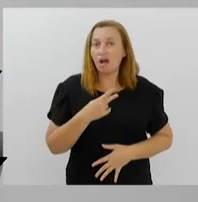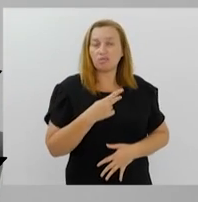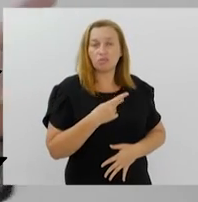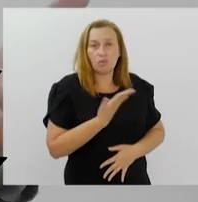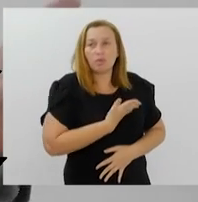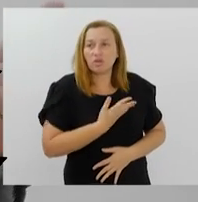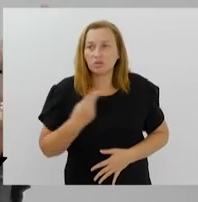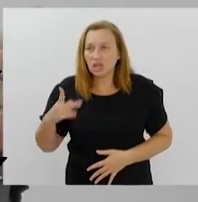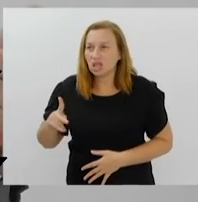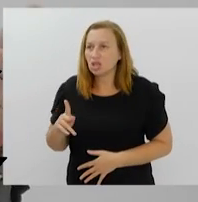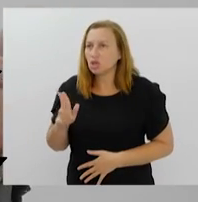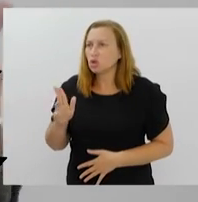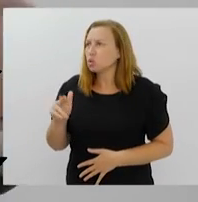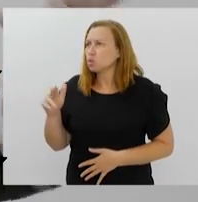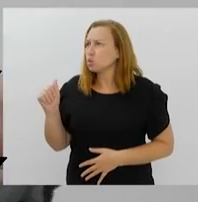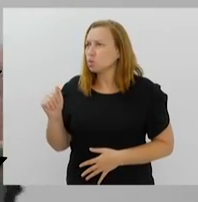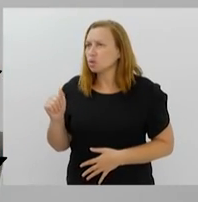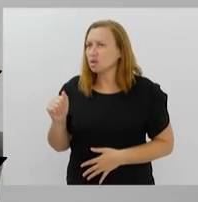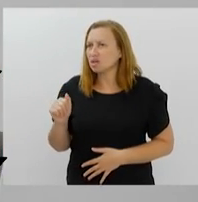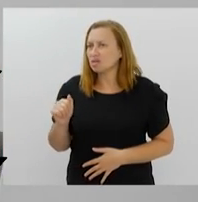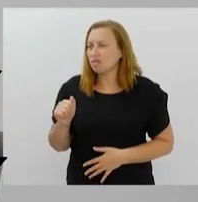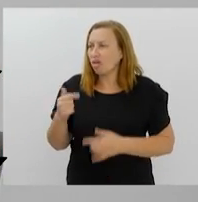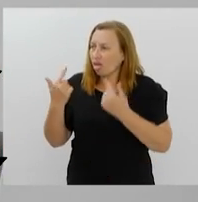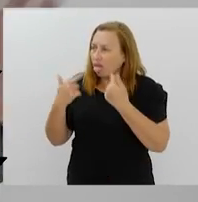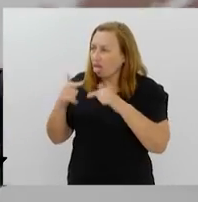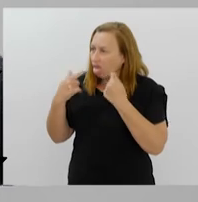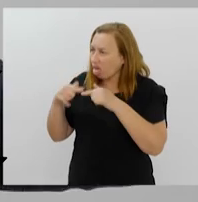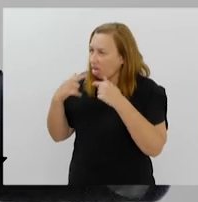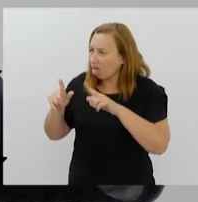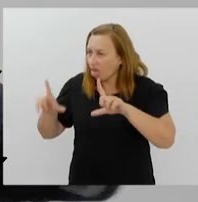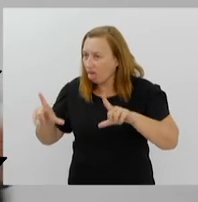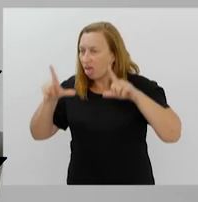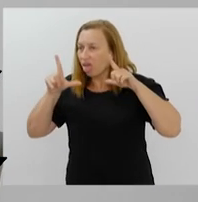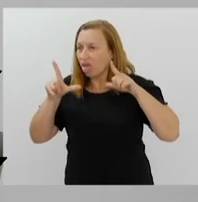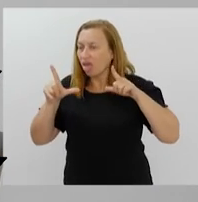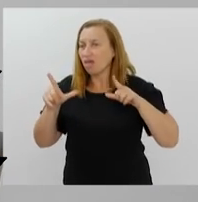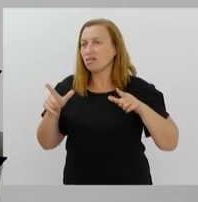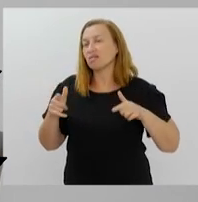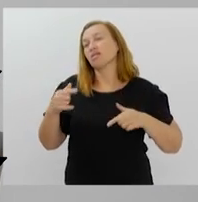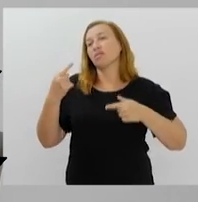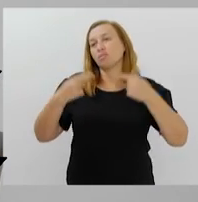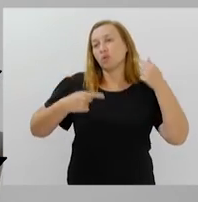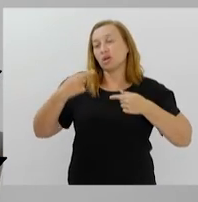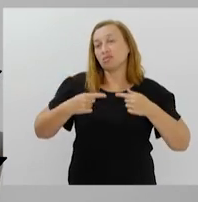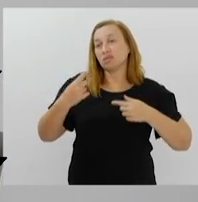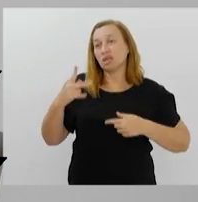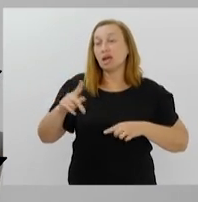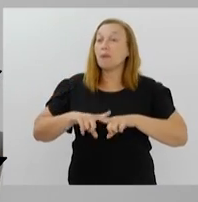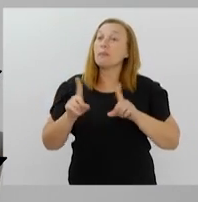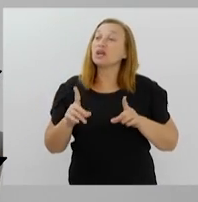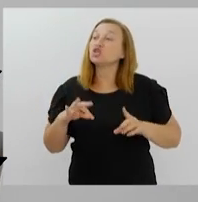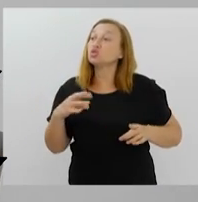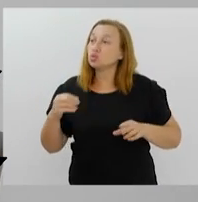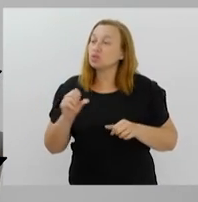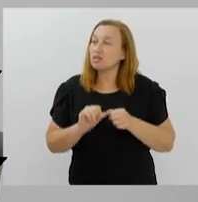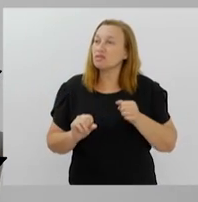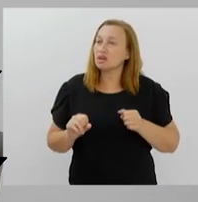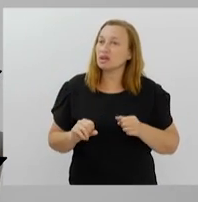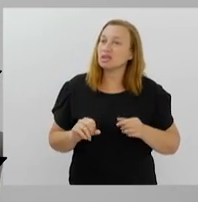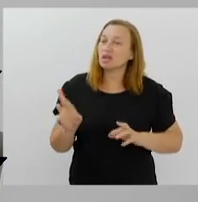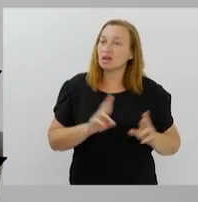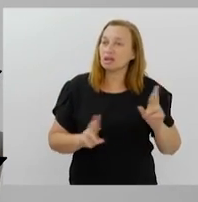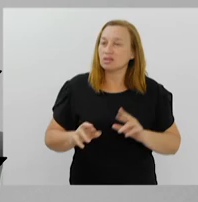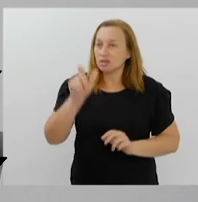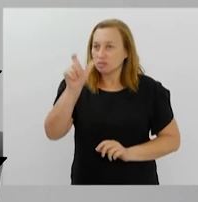e nunca fez utilitarismo político em torno dessa dessa causa pessoal dele mas tudo que ele tem feito em relação às pessoas com